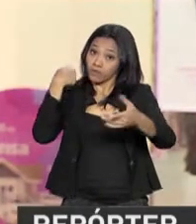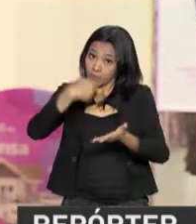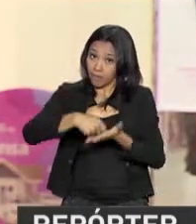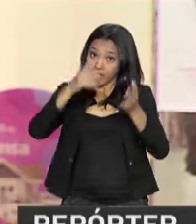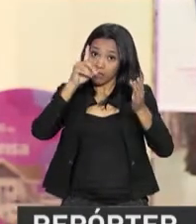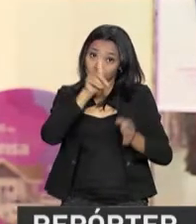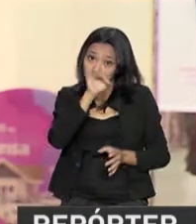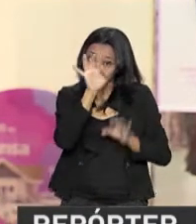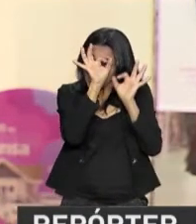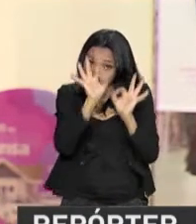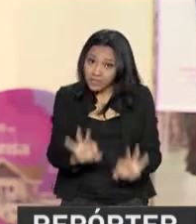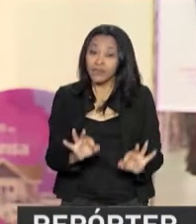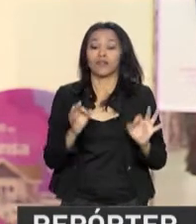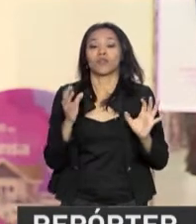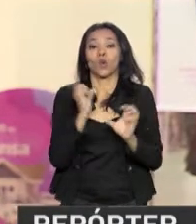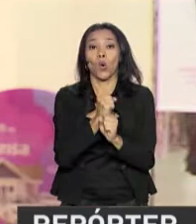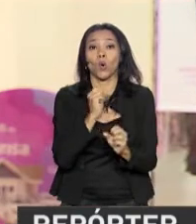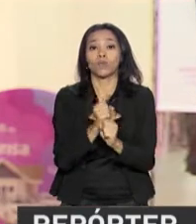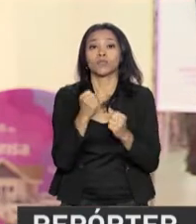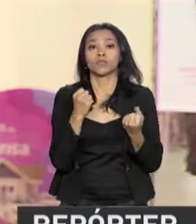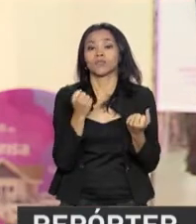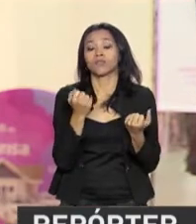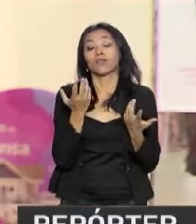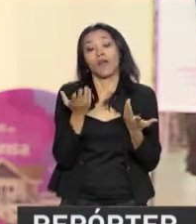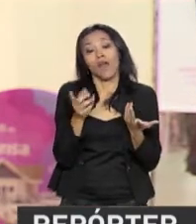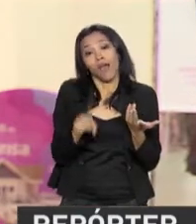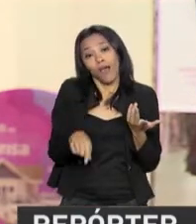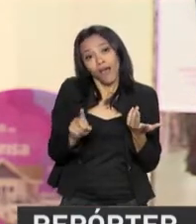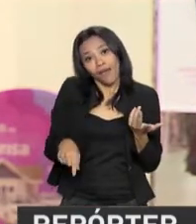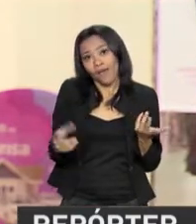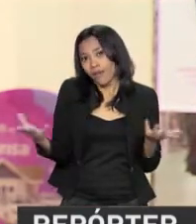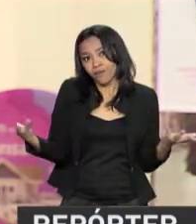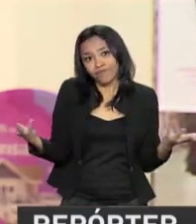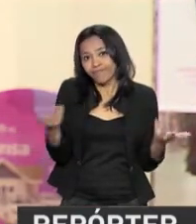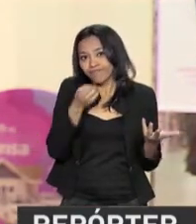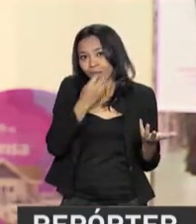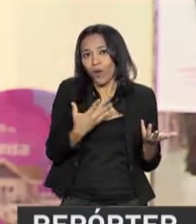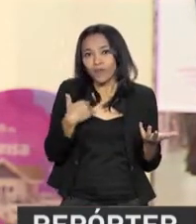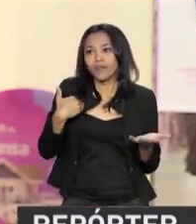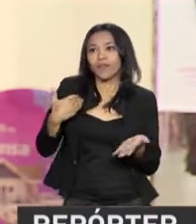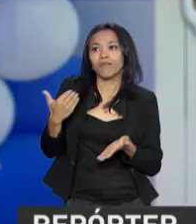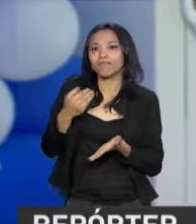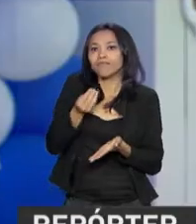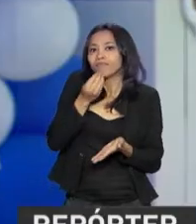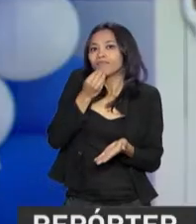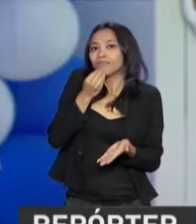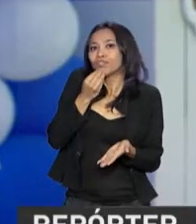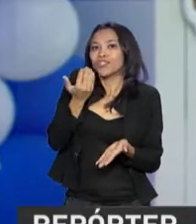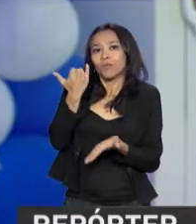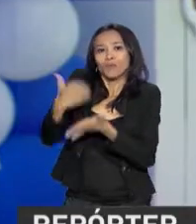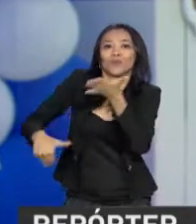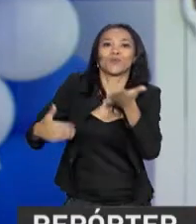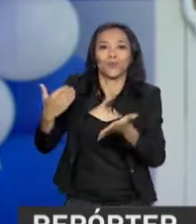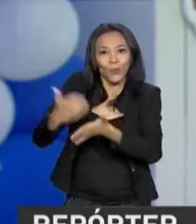dívidas, com as suas contas, tudo pago em dias, é essencial que você tenha alguma vantagem com isso. A gente